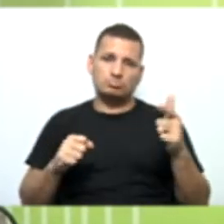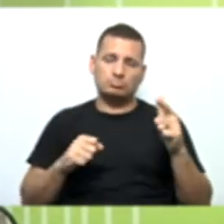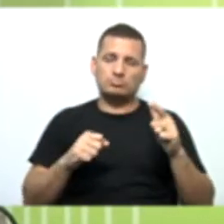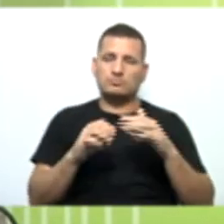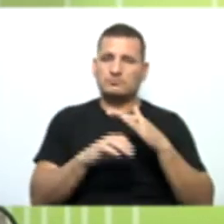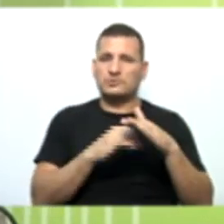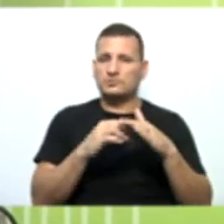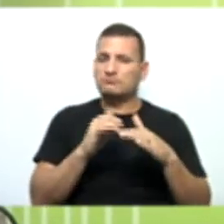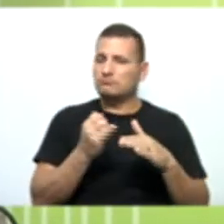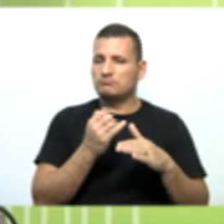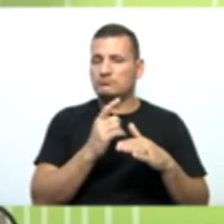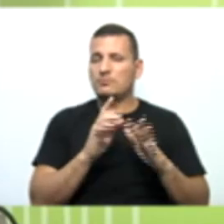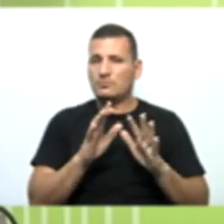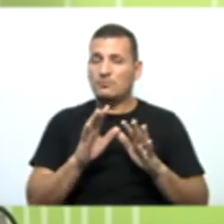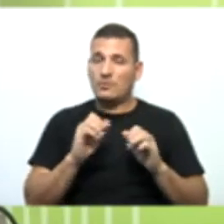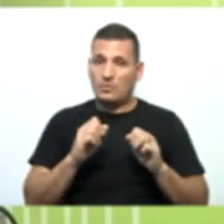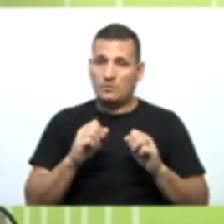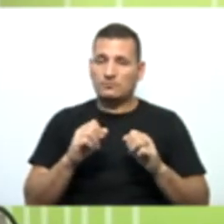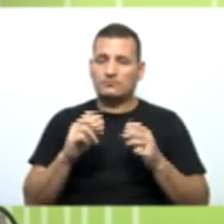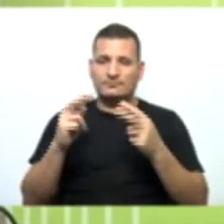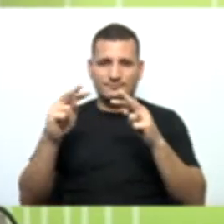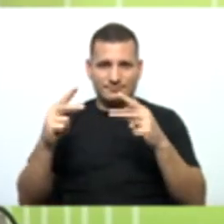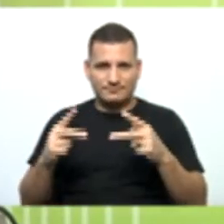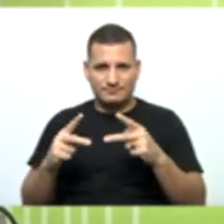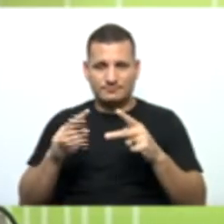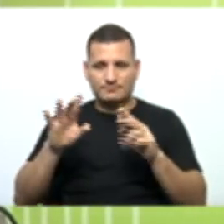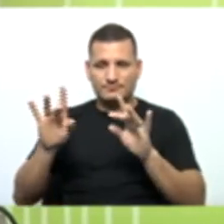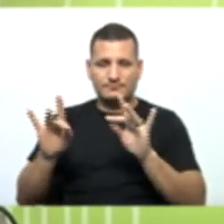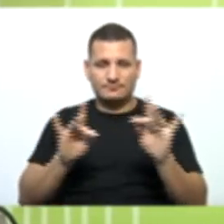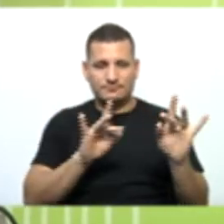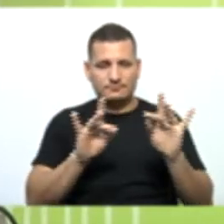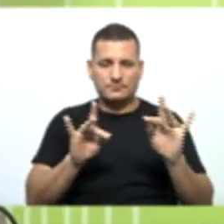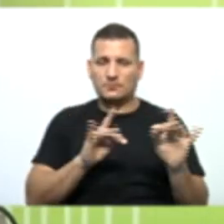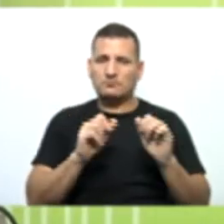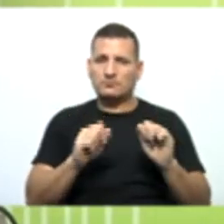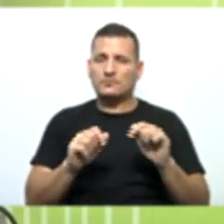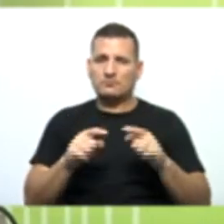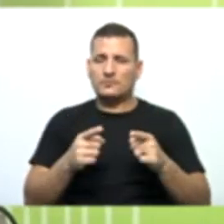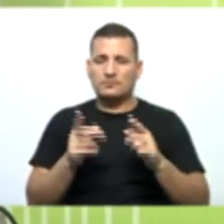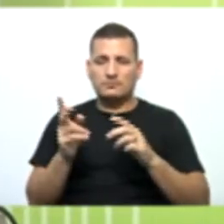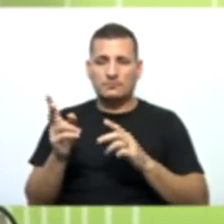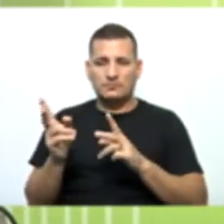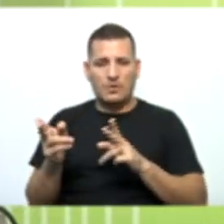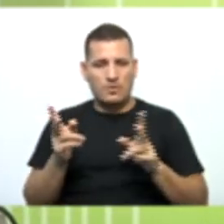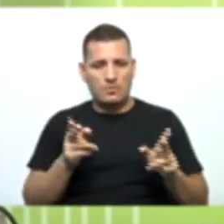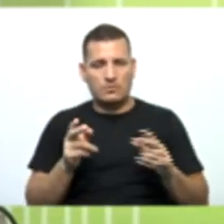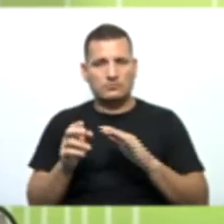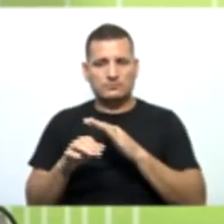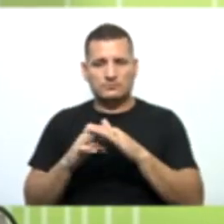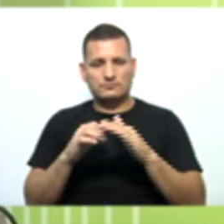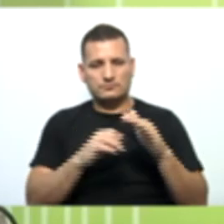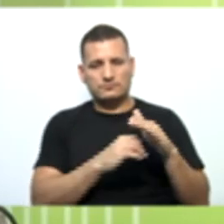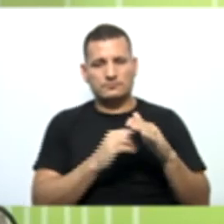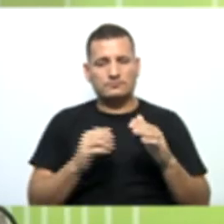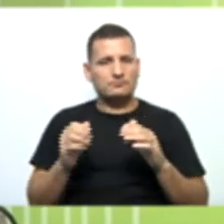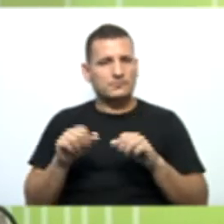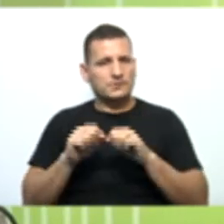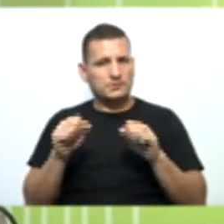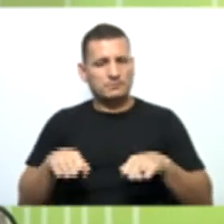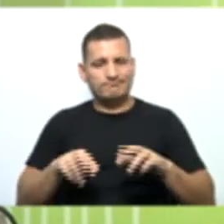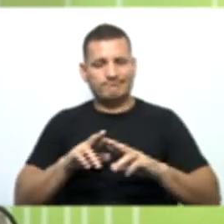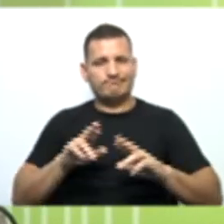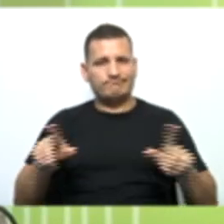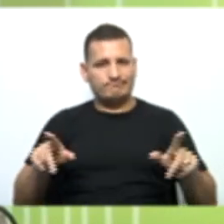Pode aproveitar código? Pode, mas isso não quer dizer que o mesmo sistema vai ser para outra empresa. O que